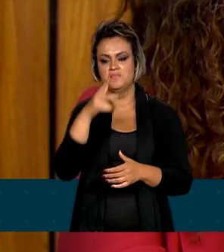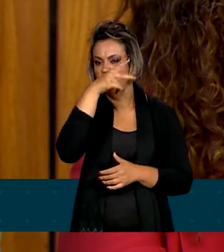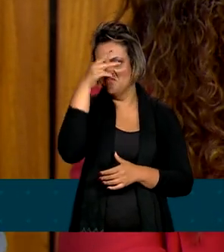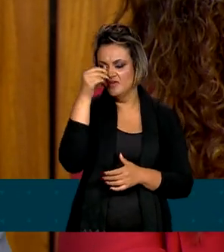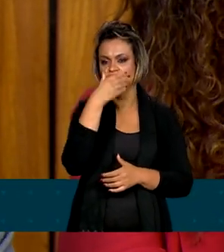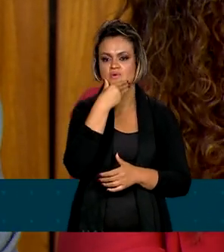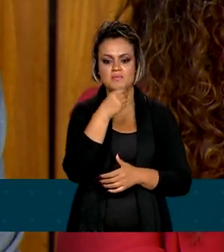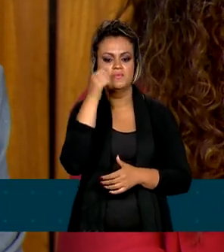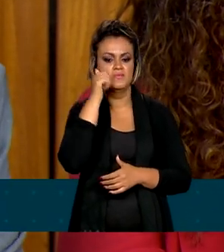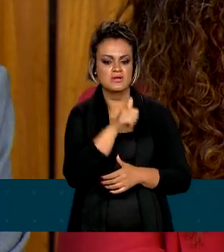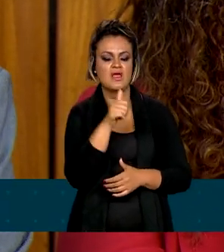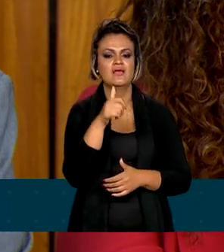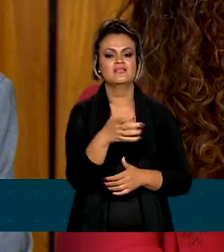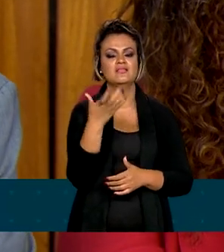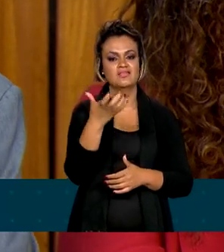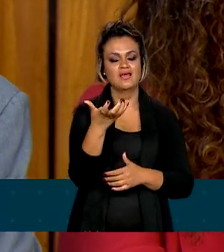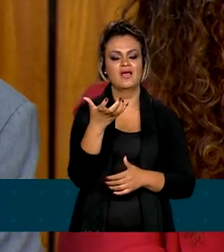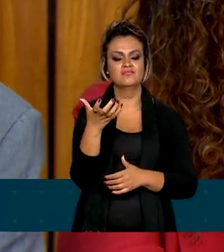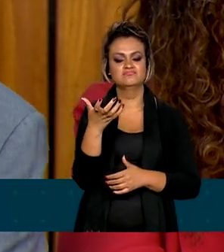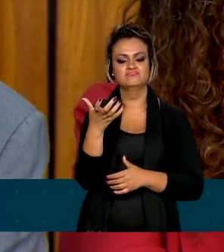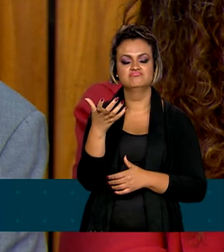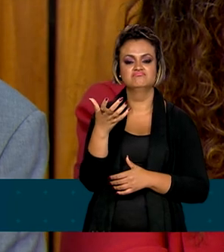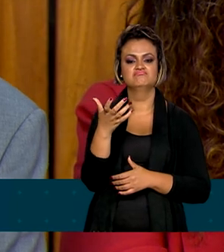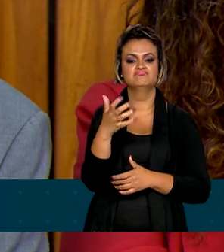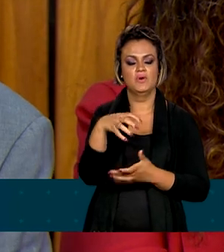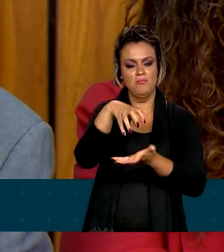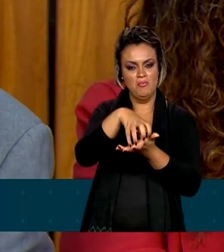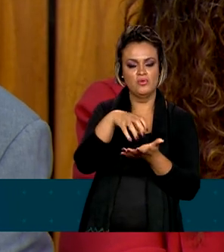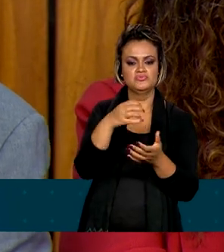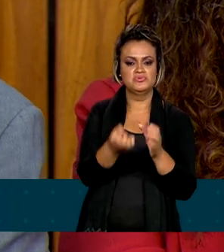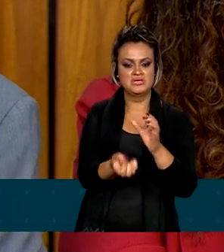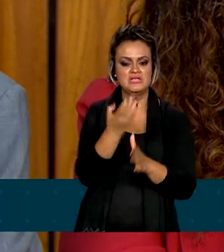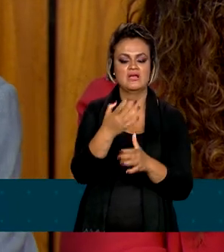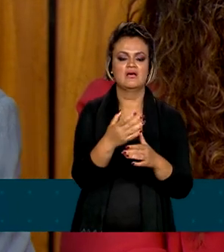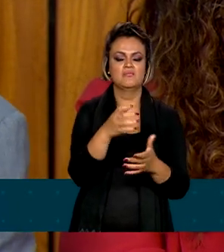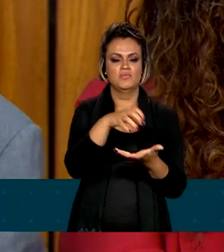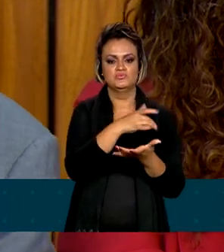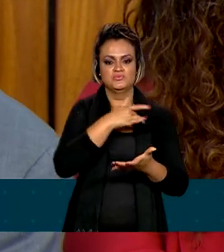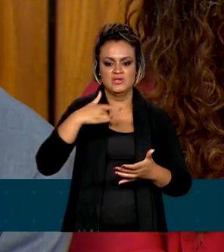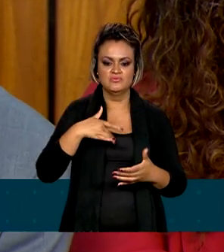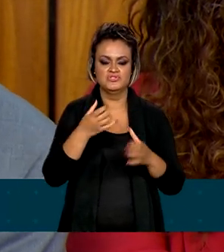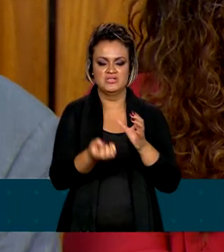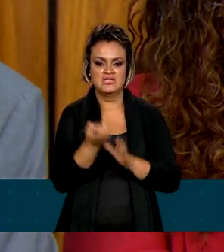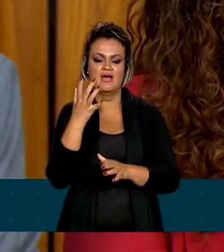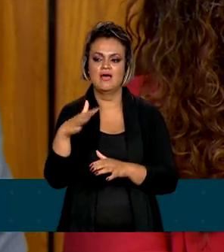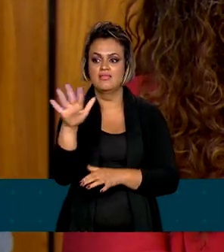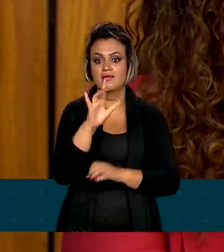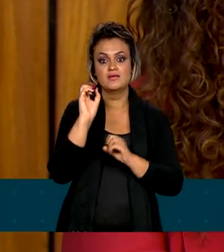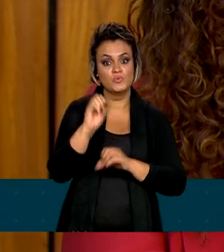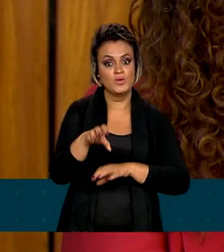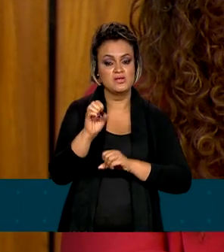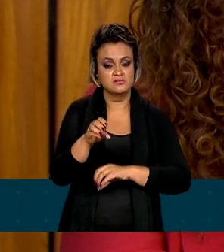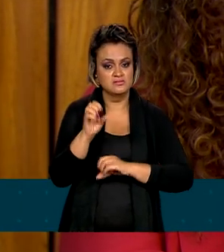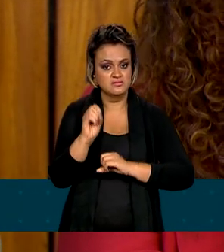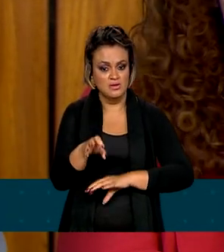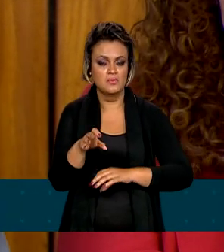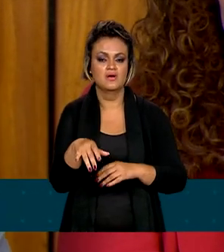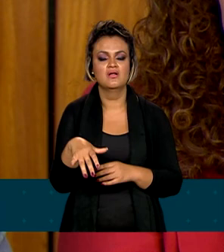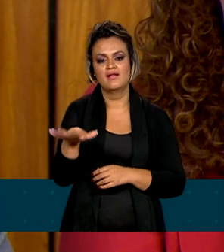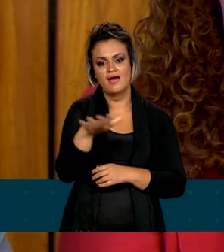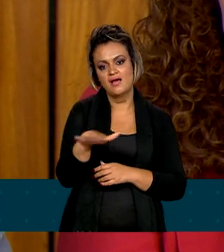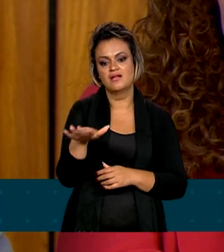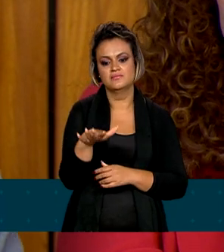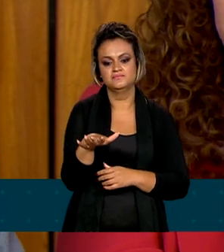prefeitos e prefeitas que querem botar o seu posto para funcionar, a sua unidade de saúde para funcionar. Tem na área da educação. Na